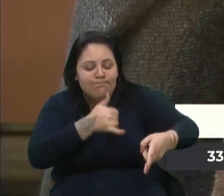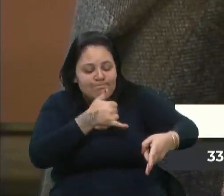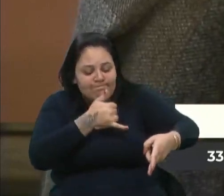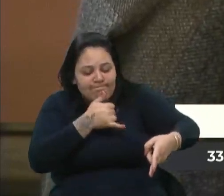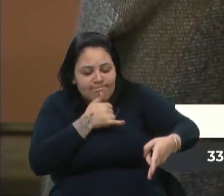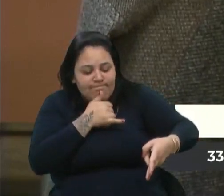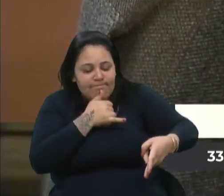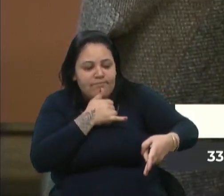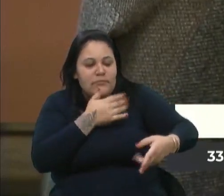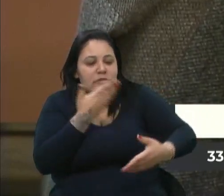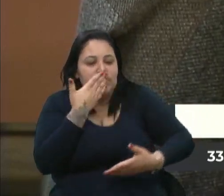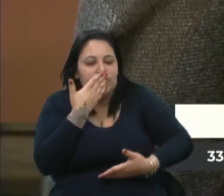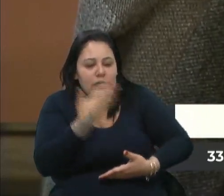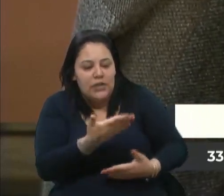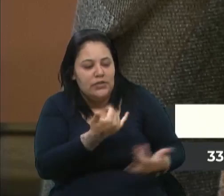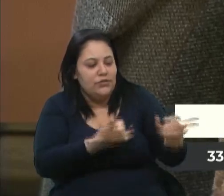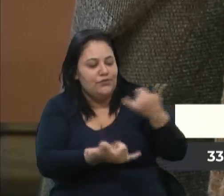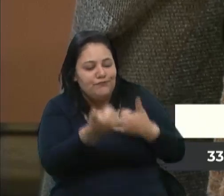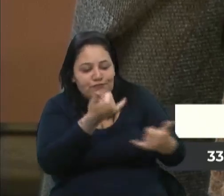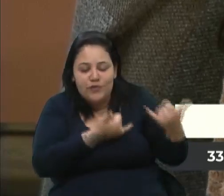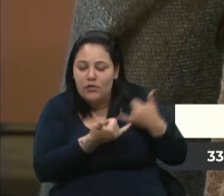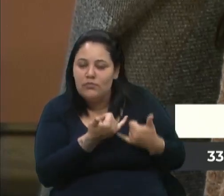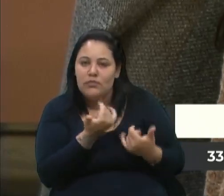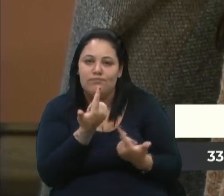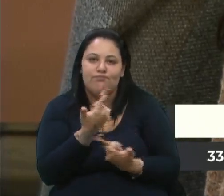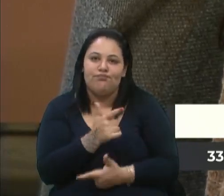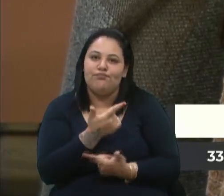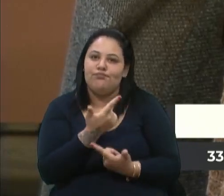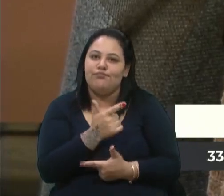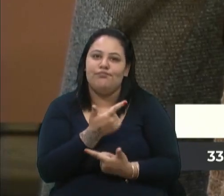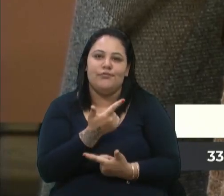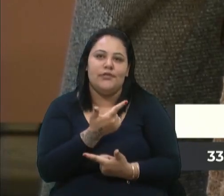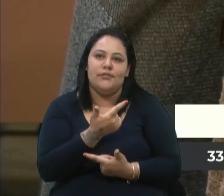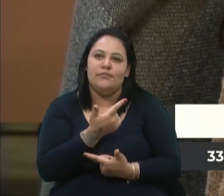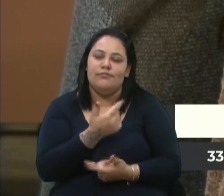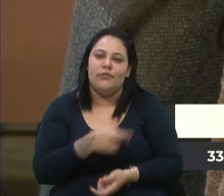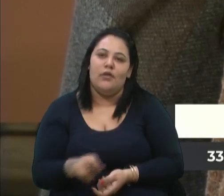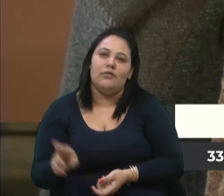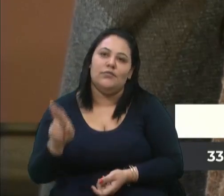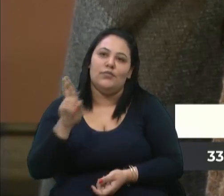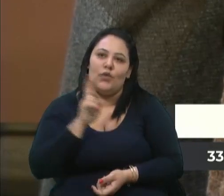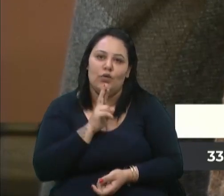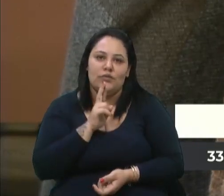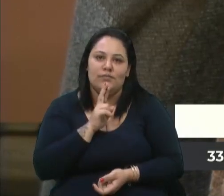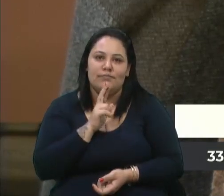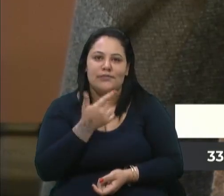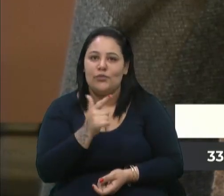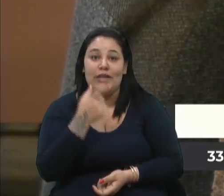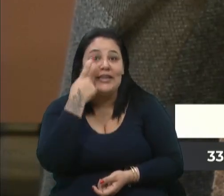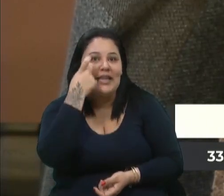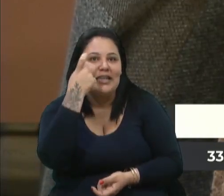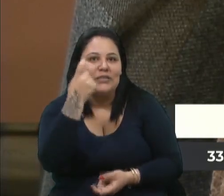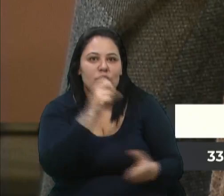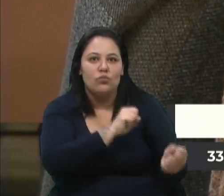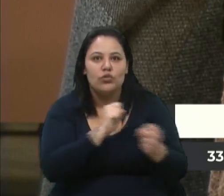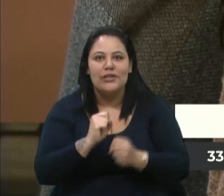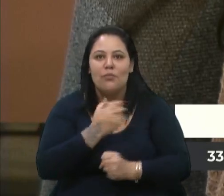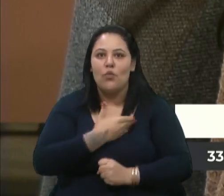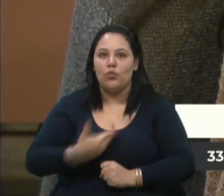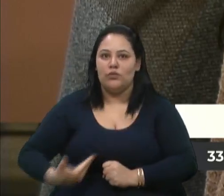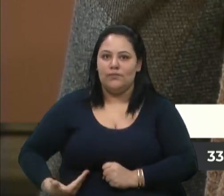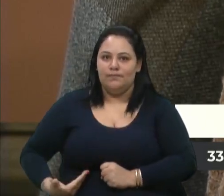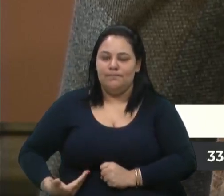gente informa e não tem nem retorno, infelizmente. Então, não há interesse do poder público. Essa é uma parte,